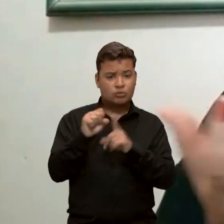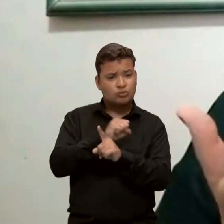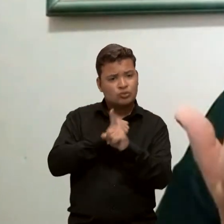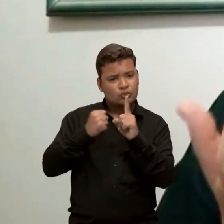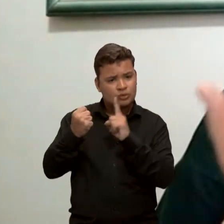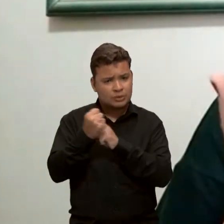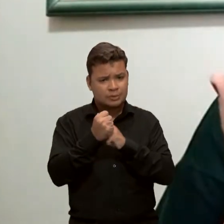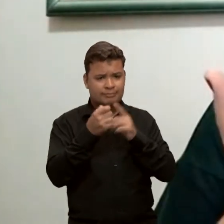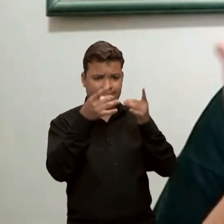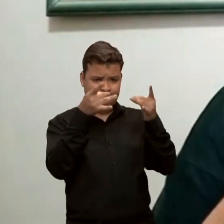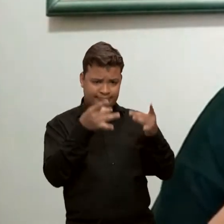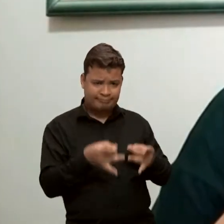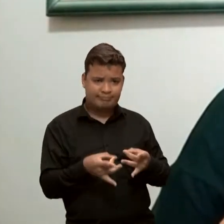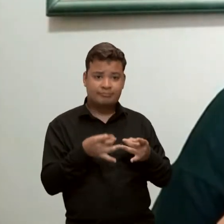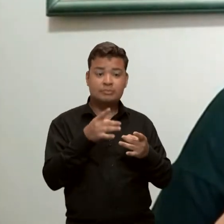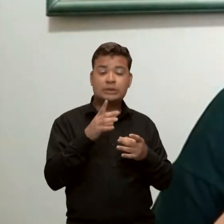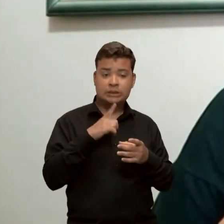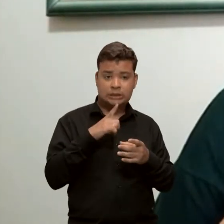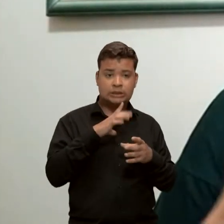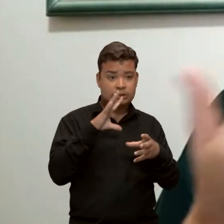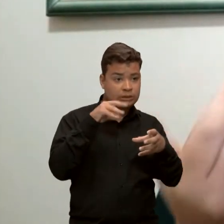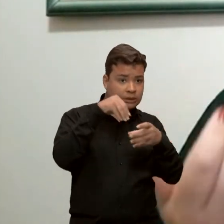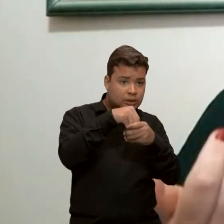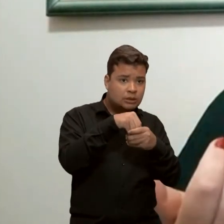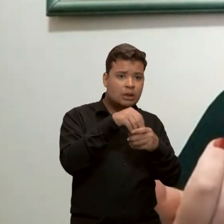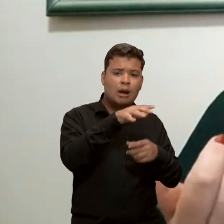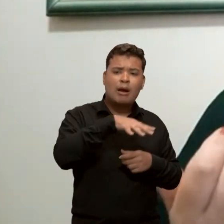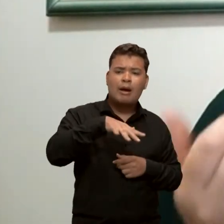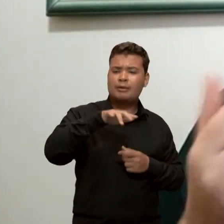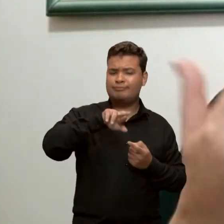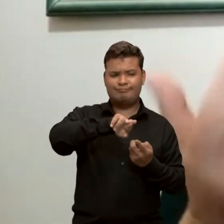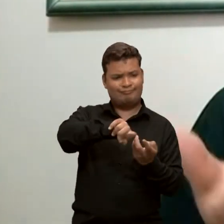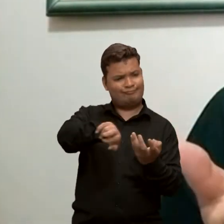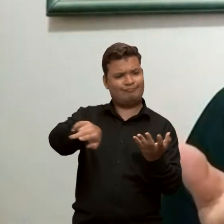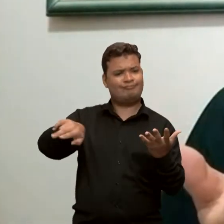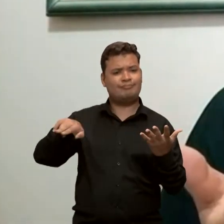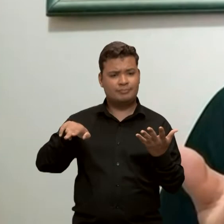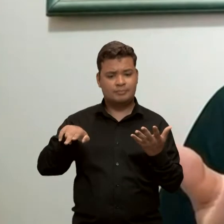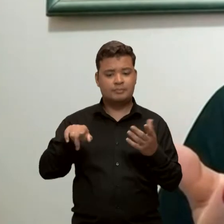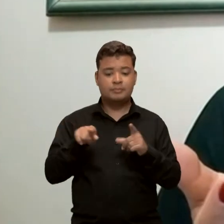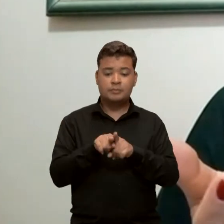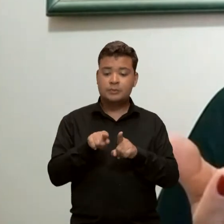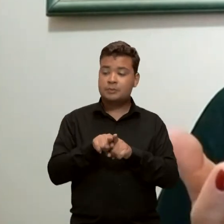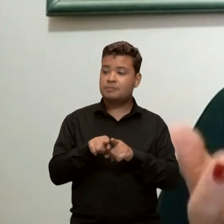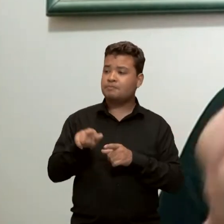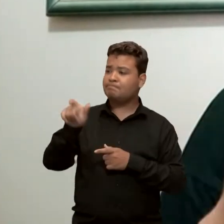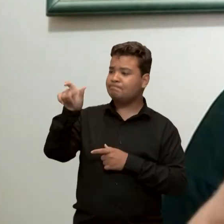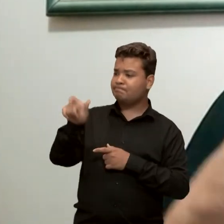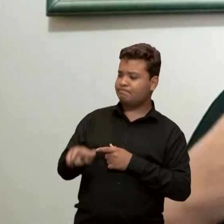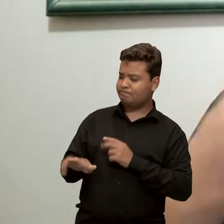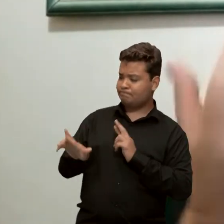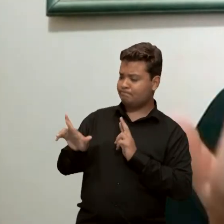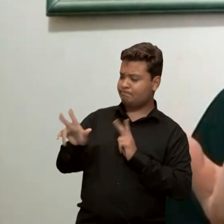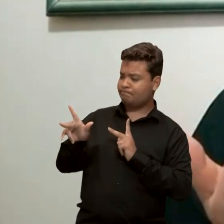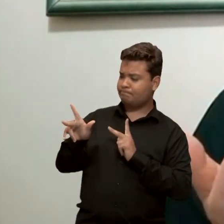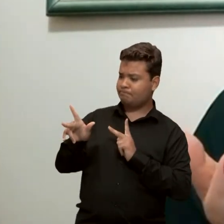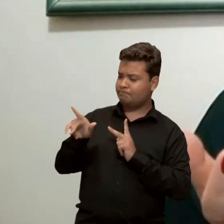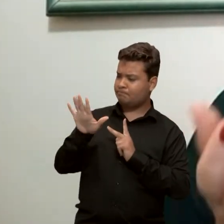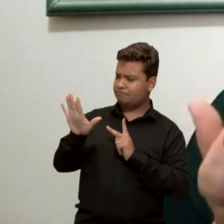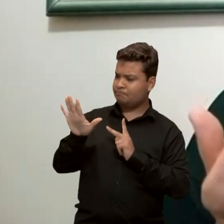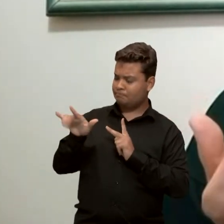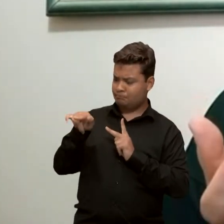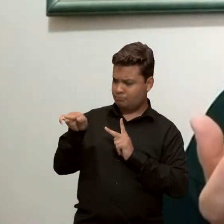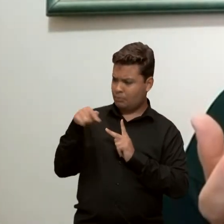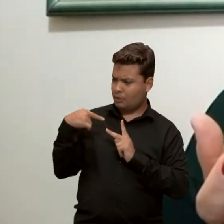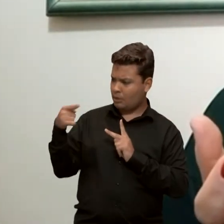em todos os contextos, dentro das instituições e fora dela, e pelo outro, que são as pessoas com as quais ela se